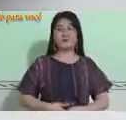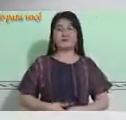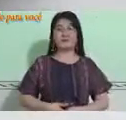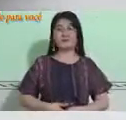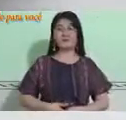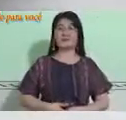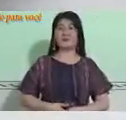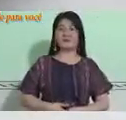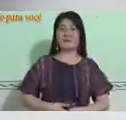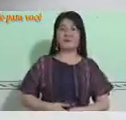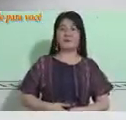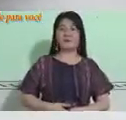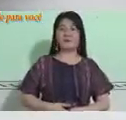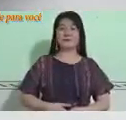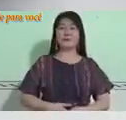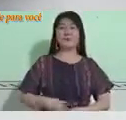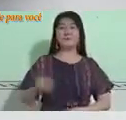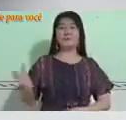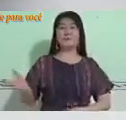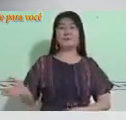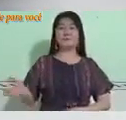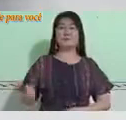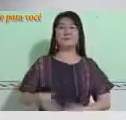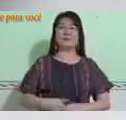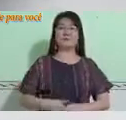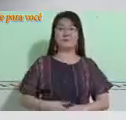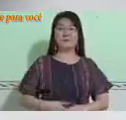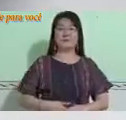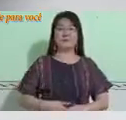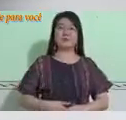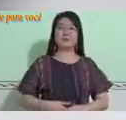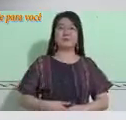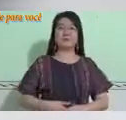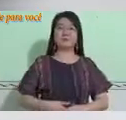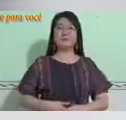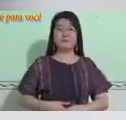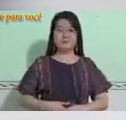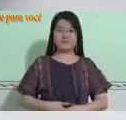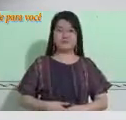por alternativas naturais para aumentar a energia e diminuir o sono.